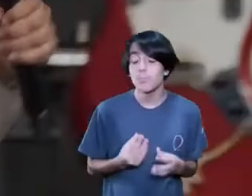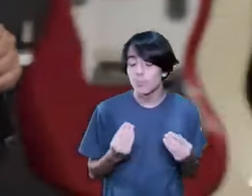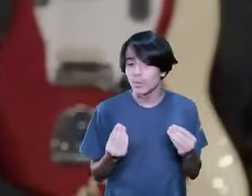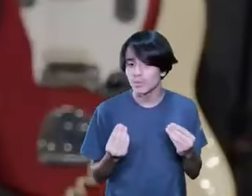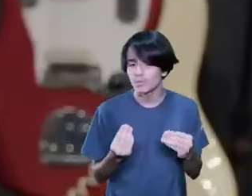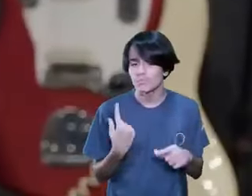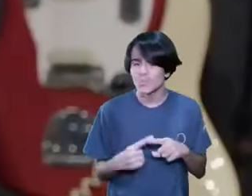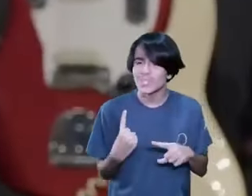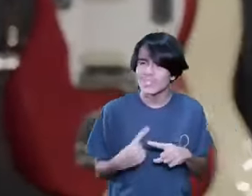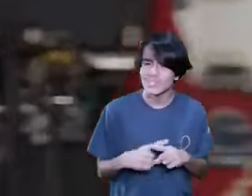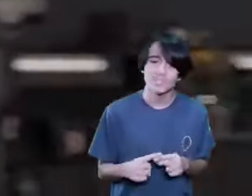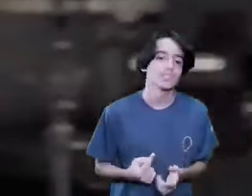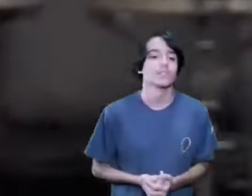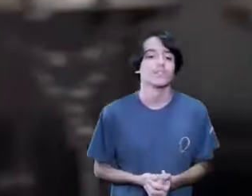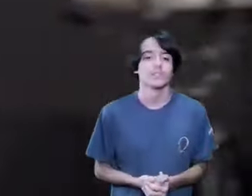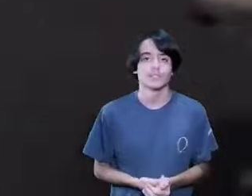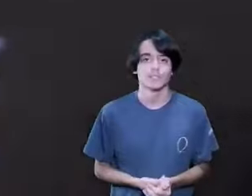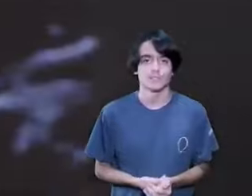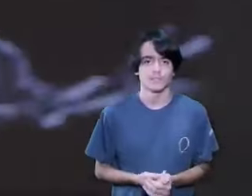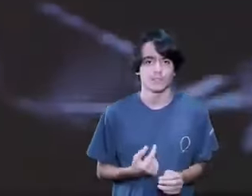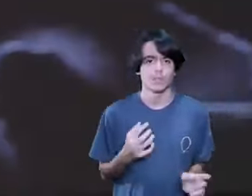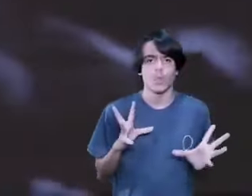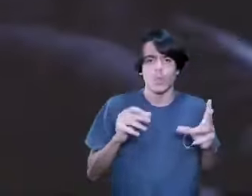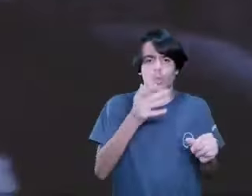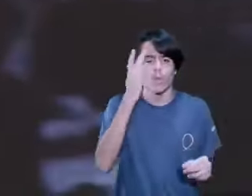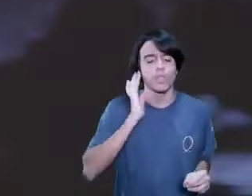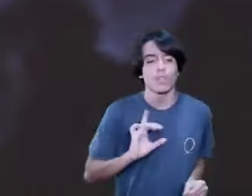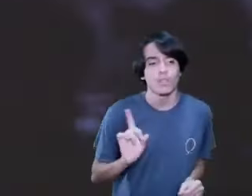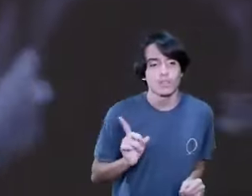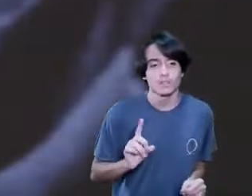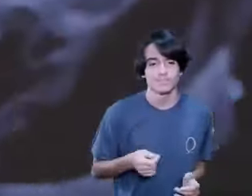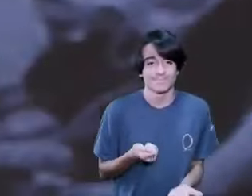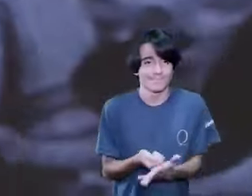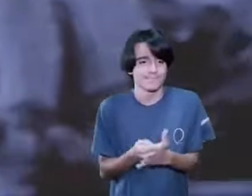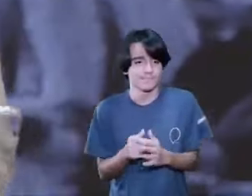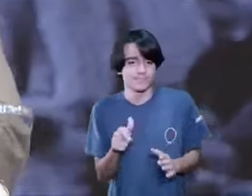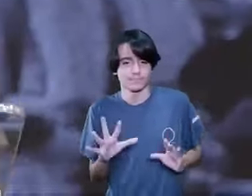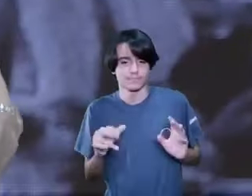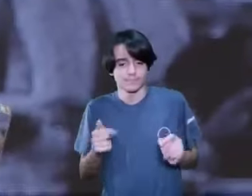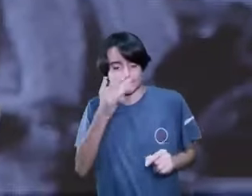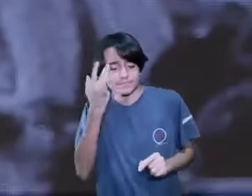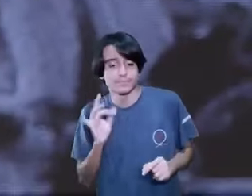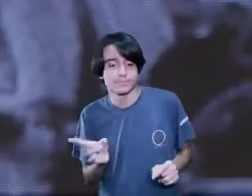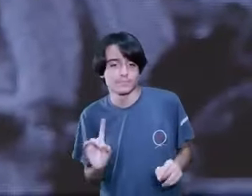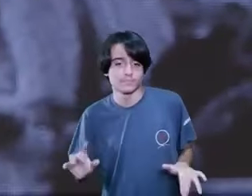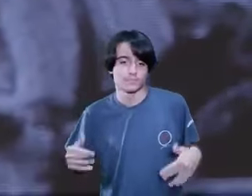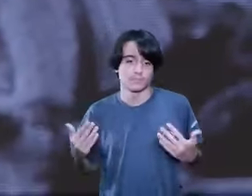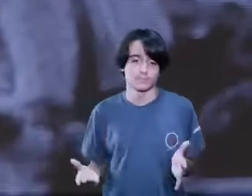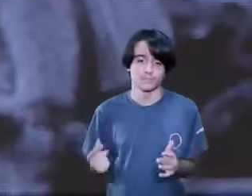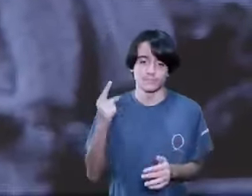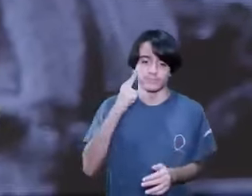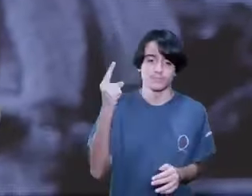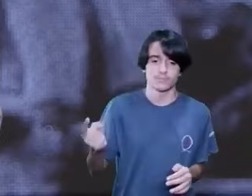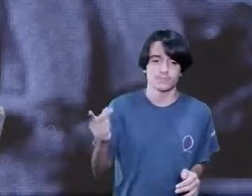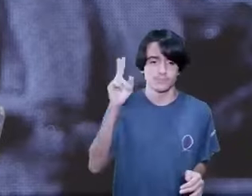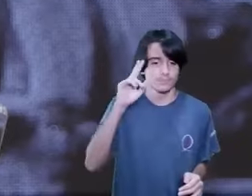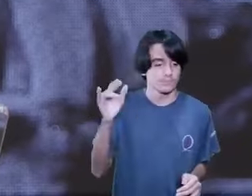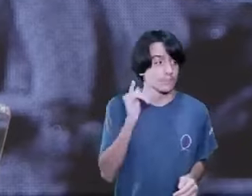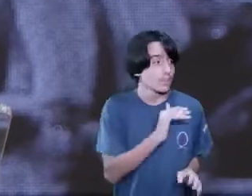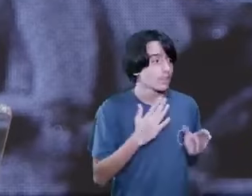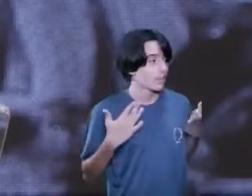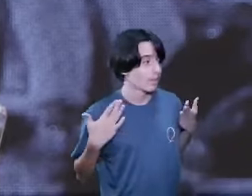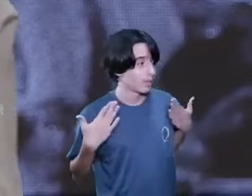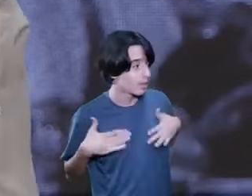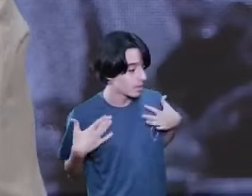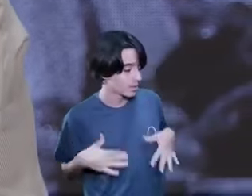Senhor, para quê? O Senhor não faz isso com todo mundo? O Senhor não exige isso de todo mundo? E aí, pensando, o Senhor falou: calma,